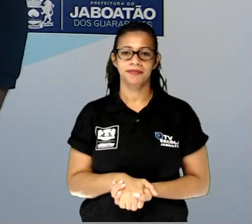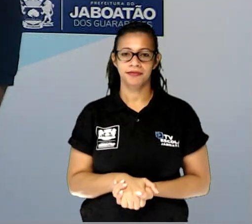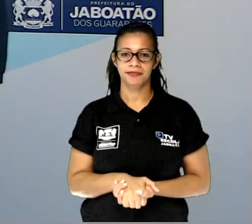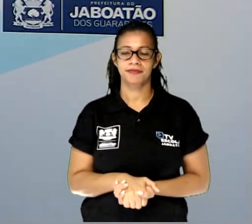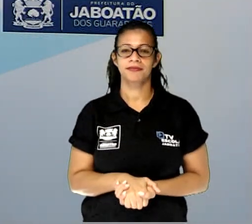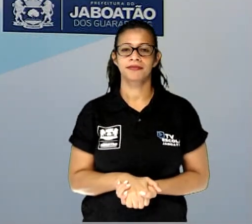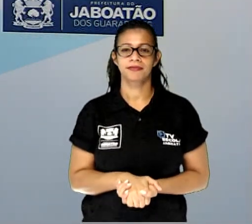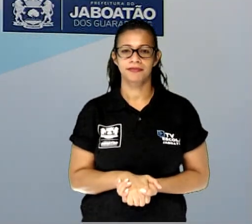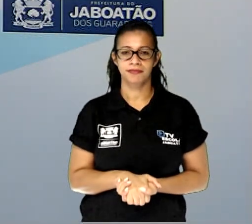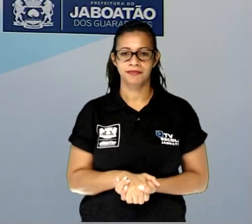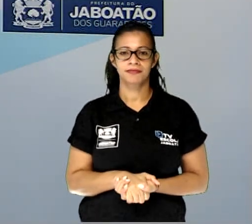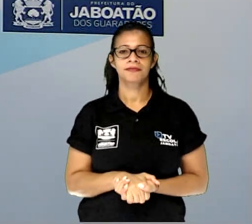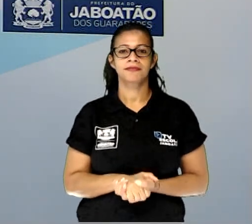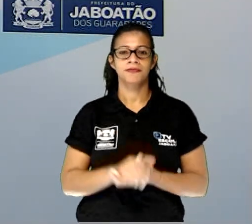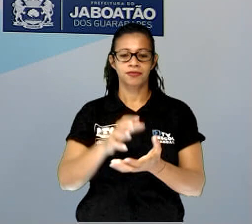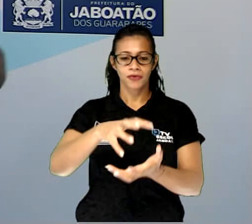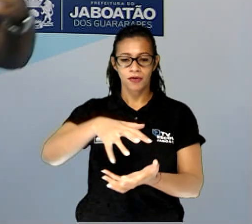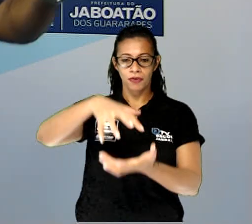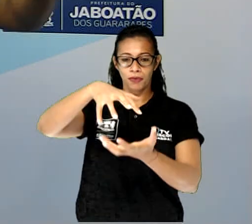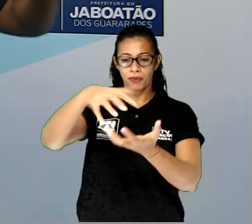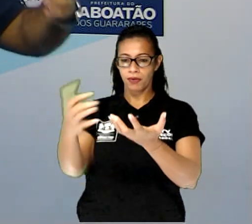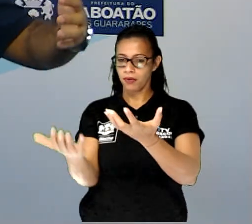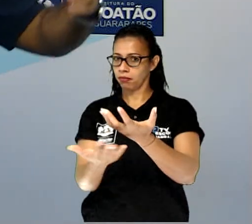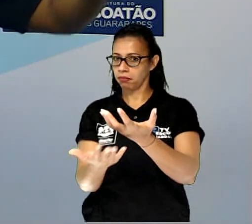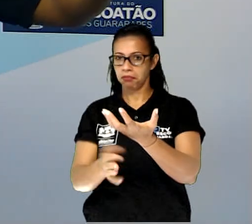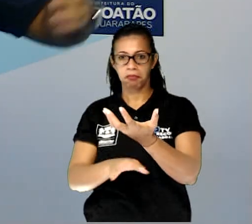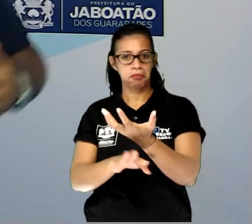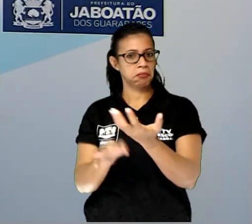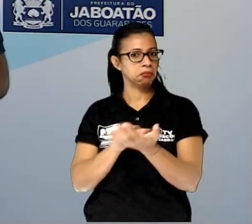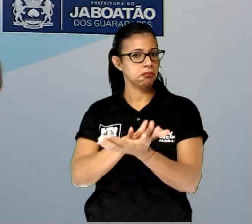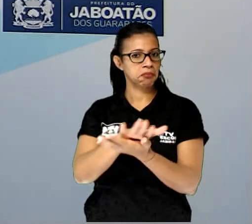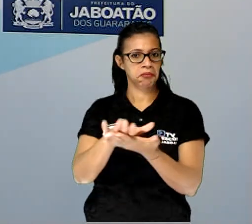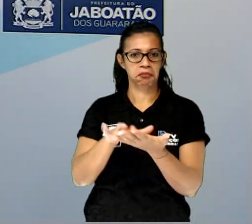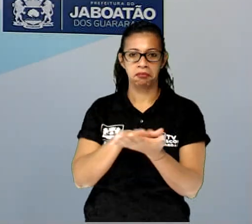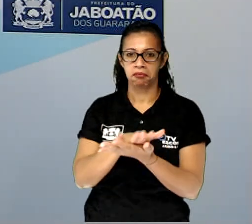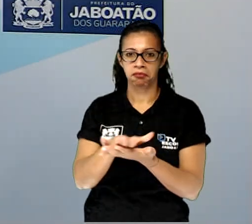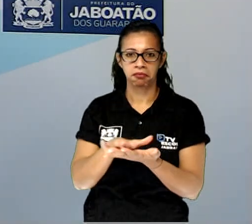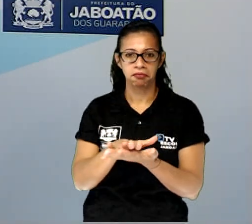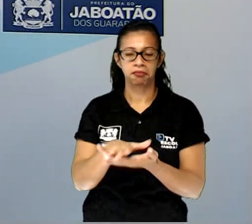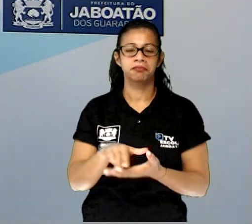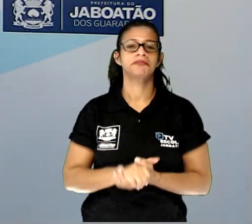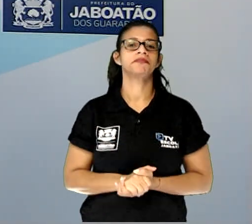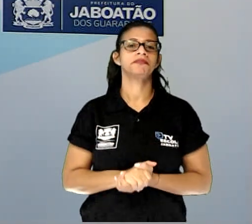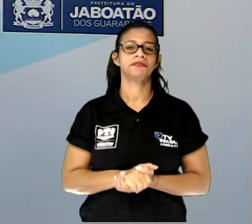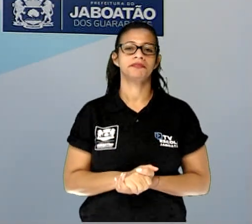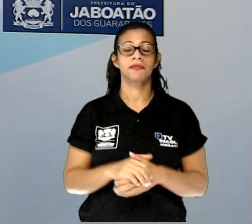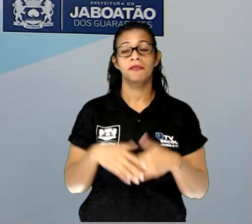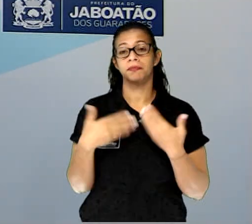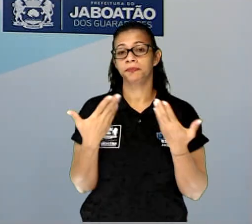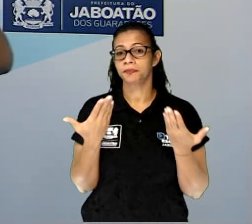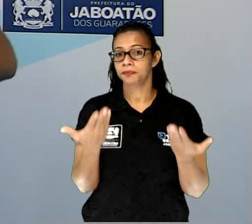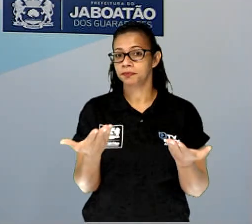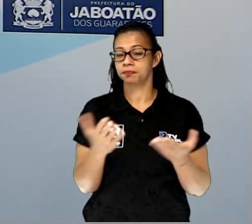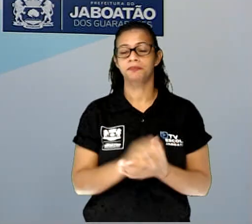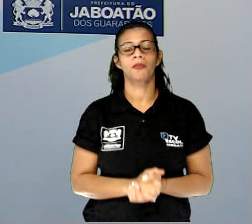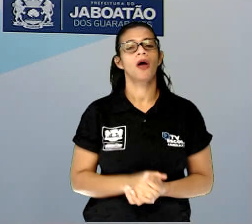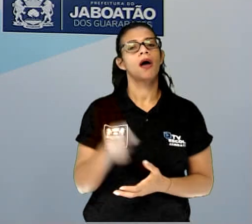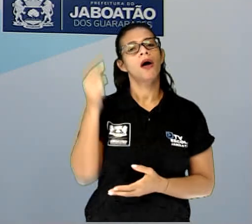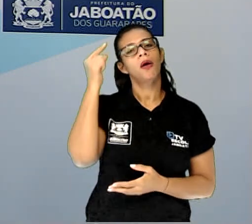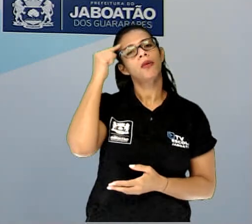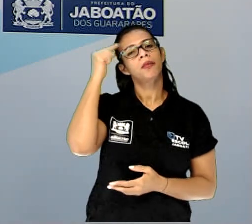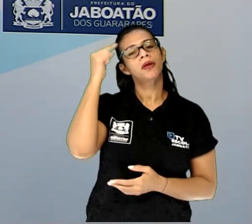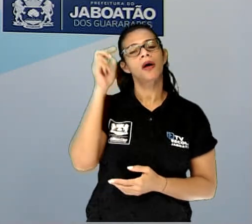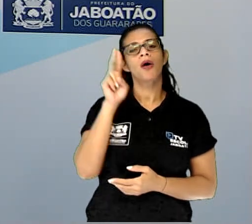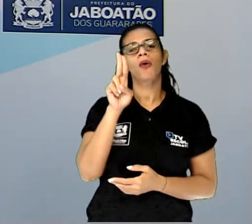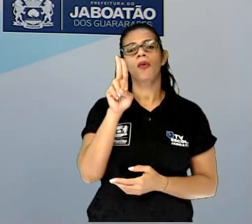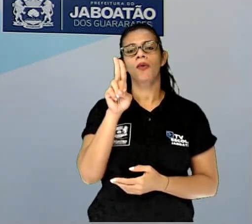nada apoiando ele por baixo, nem nada por cima. Ele está meio que flutuando ali. Enfim, quando a gente pensa em universo, a